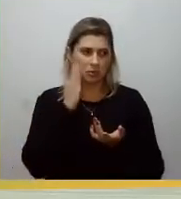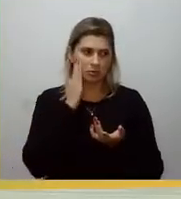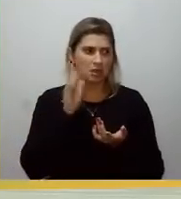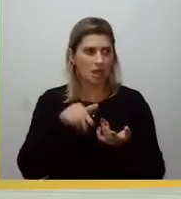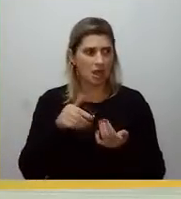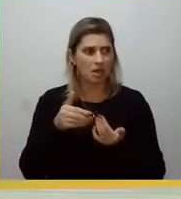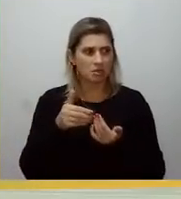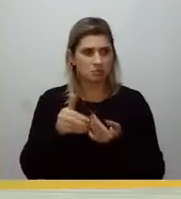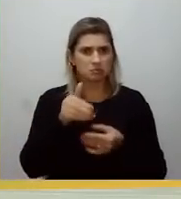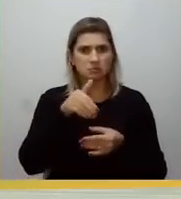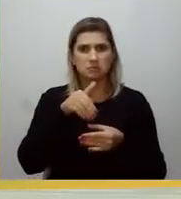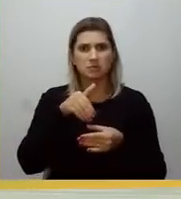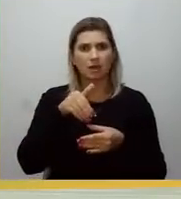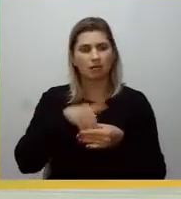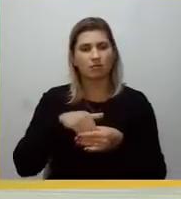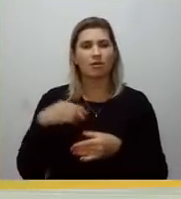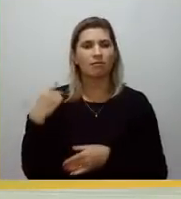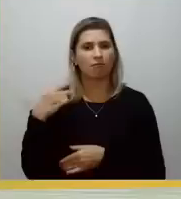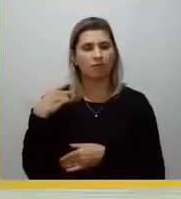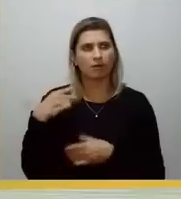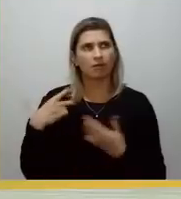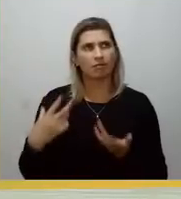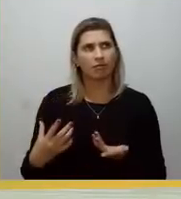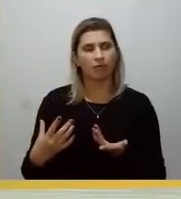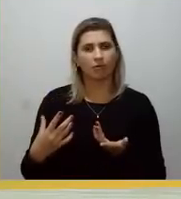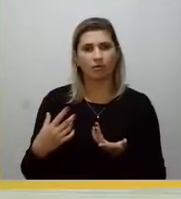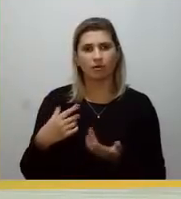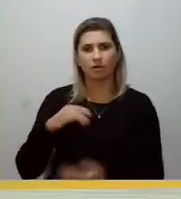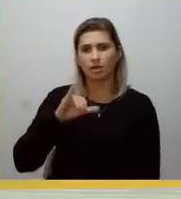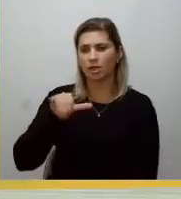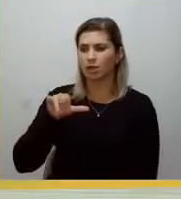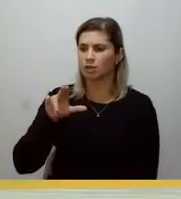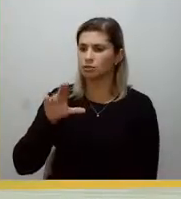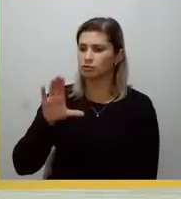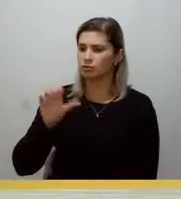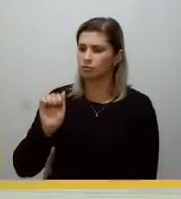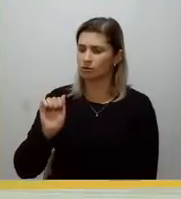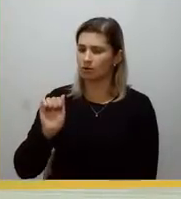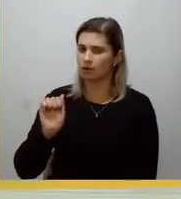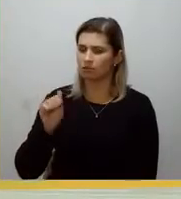até vereador também, era José Goulart, o Juca Goulart que a gente chamava, foi vereador.